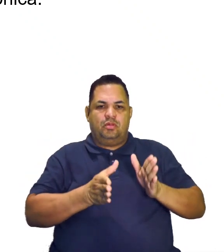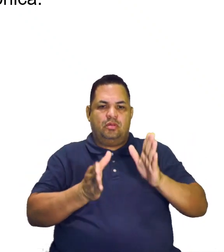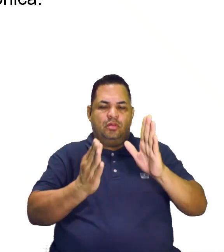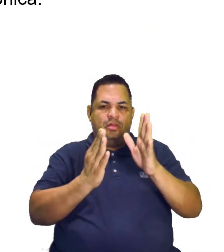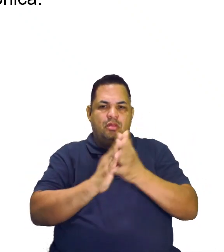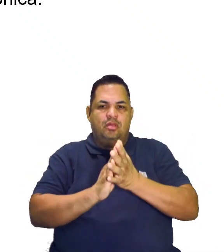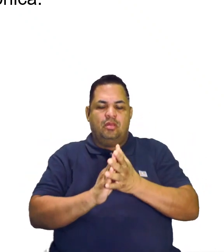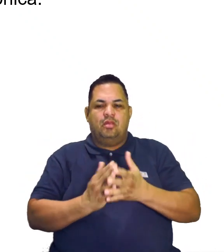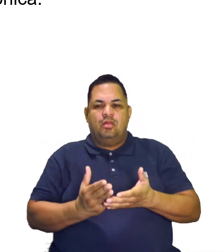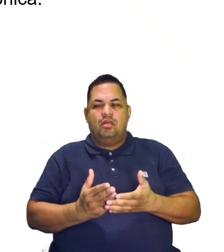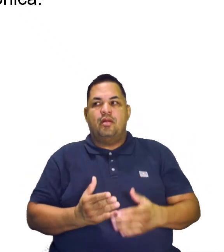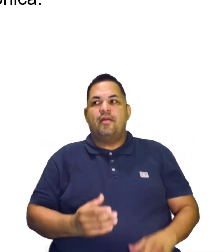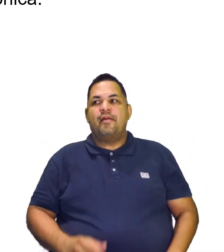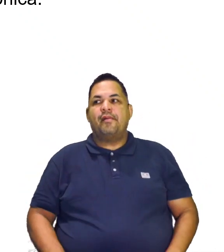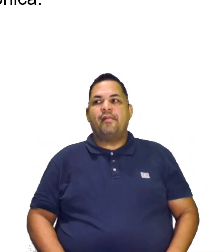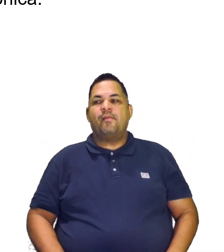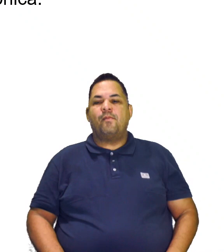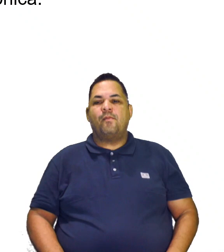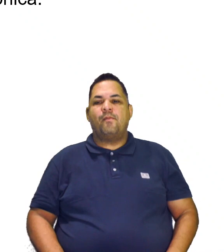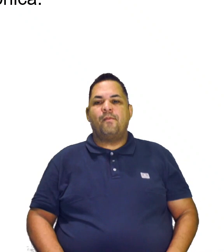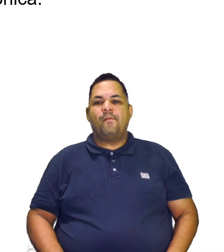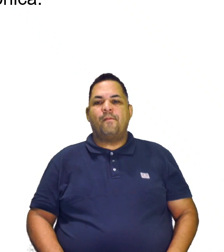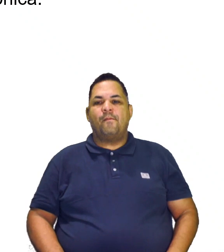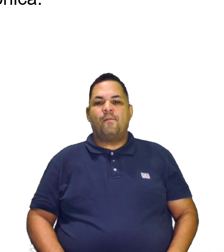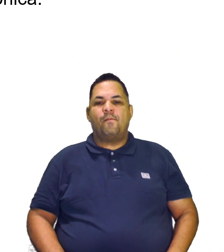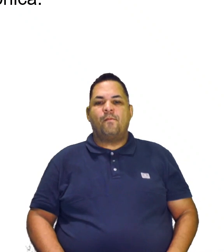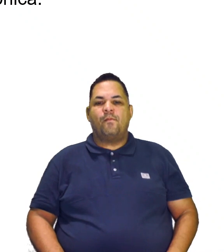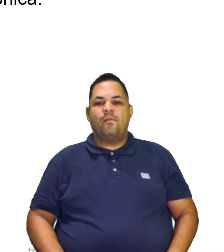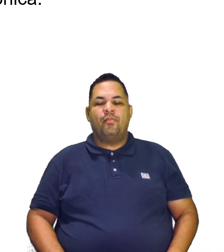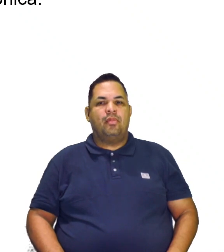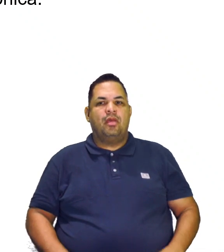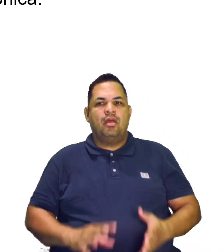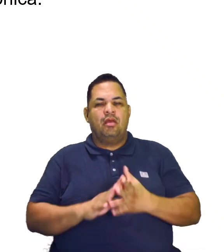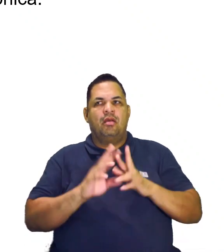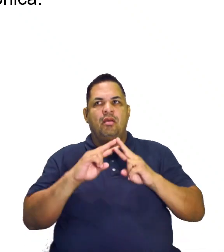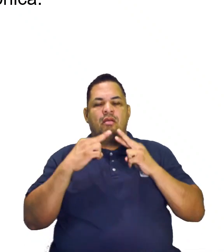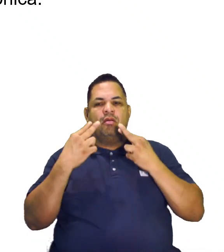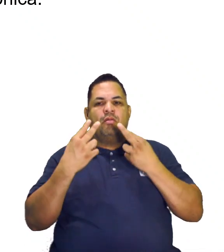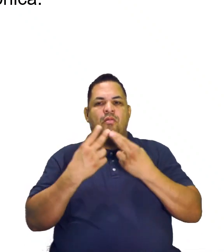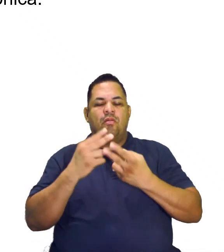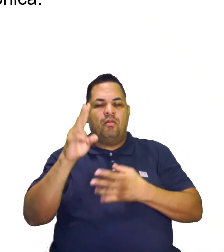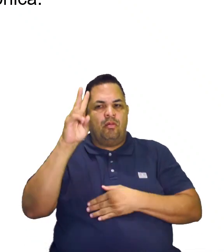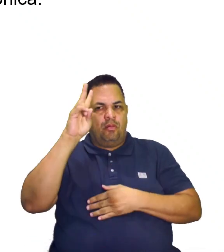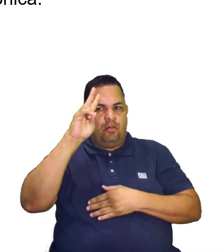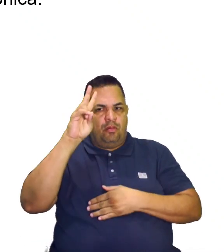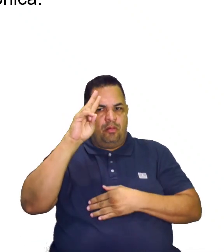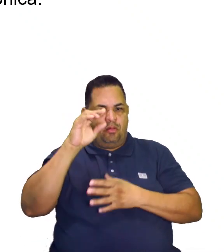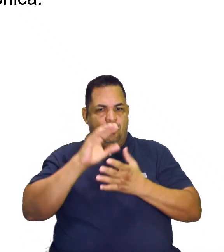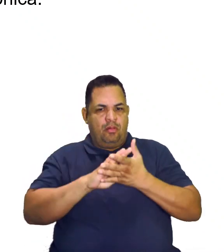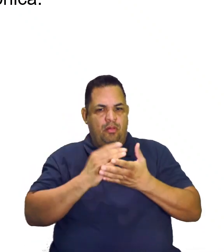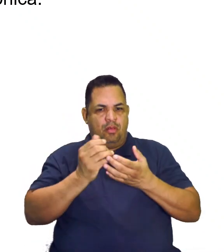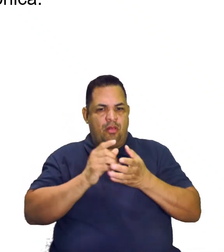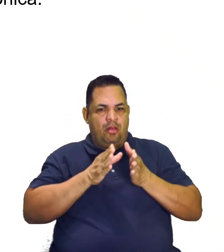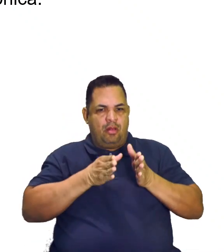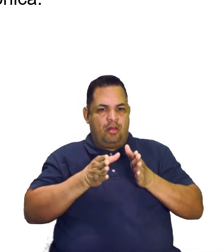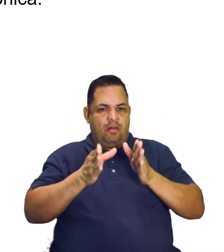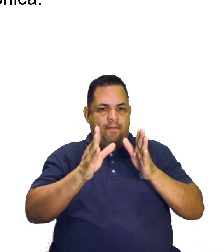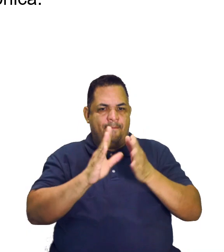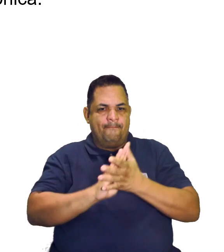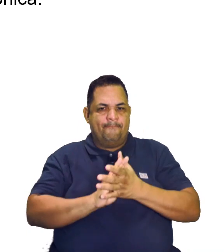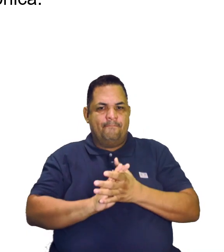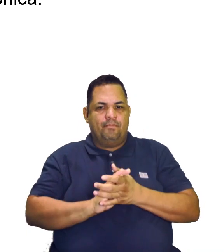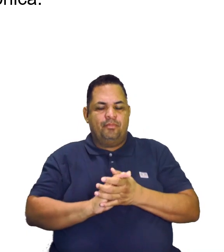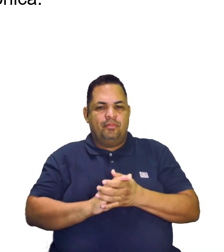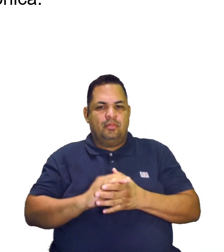extensos, né, não em volume de água, não estou lembrada, ou acho que em extensão. Acho que é o